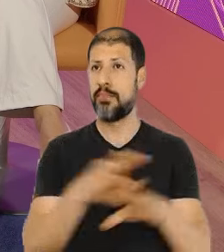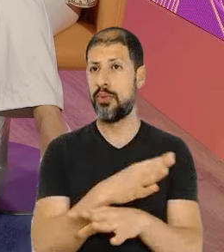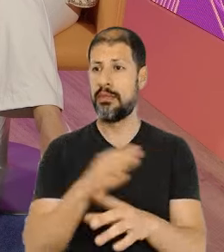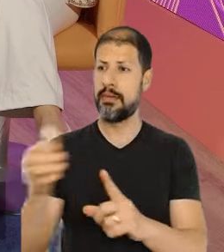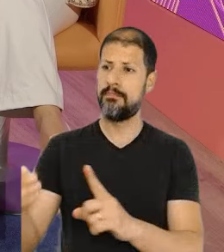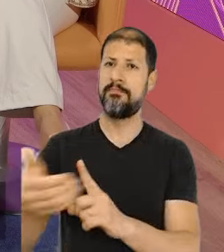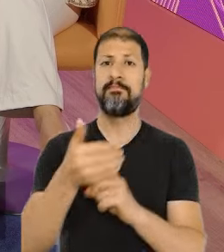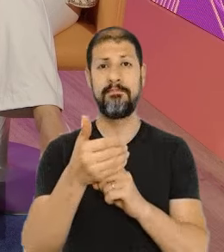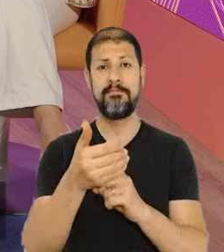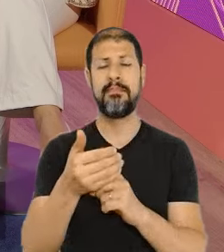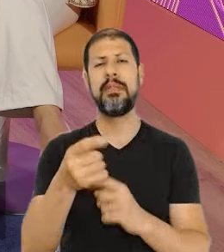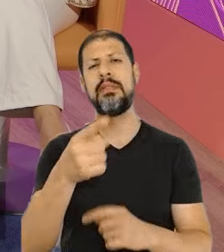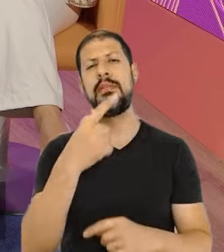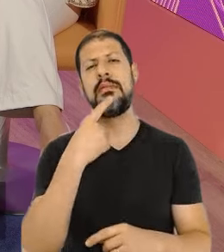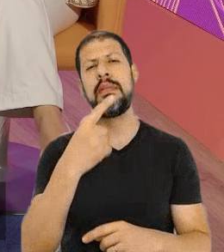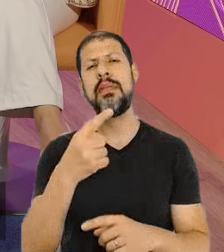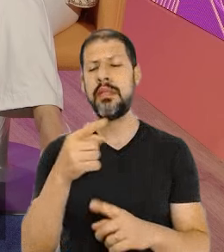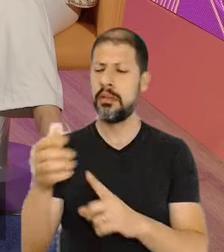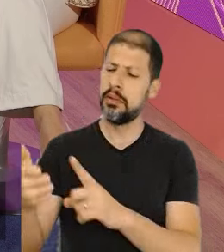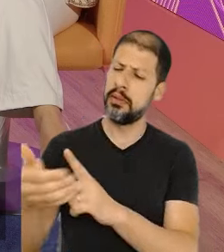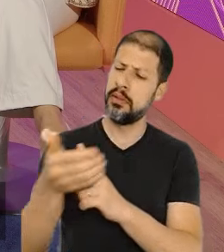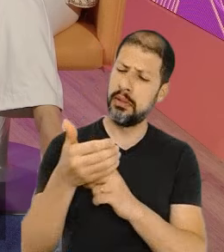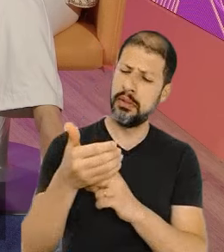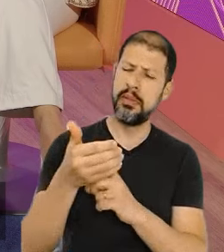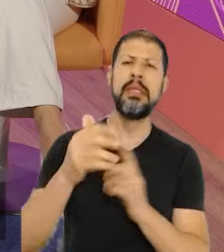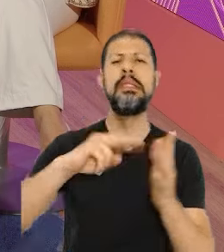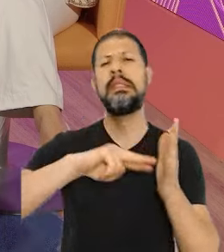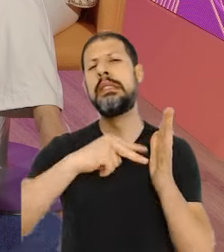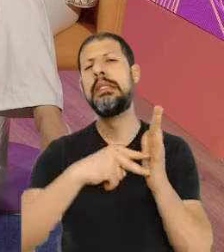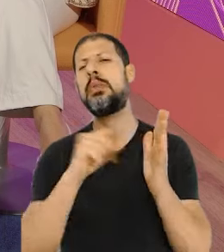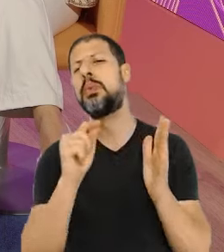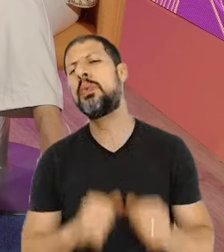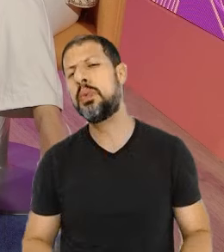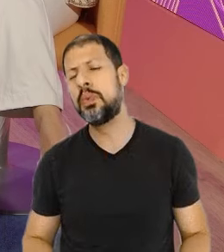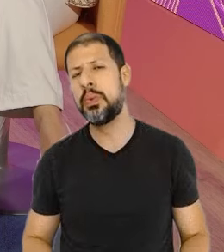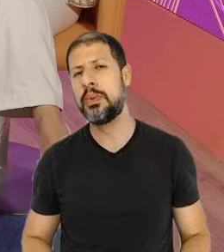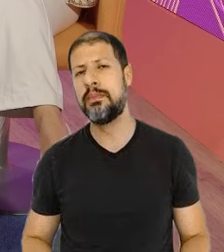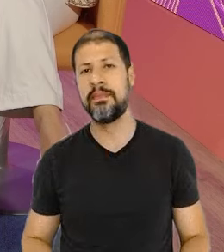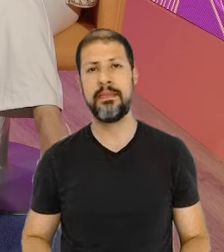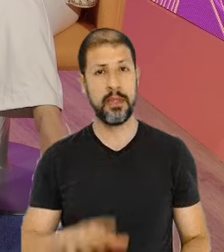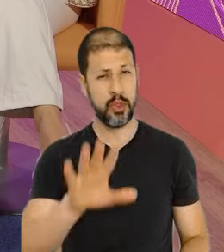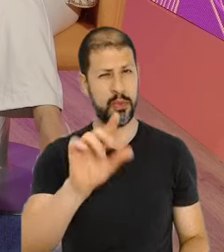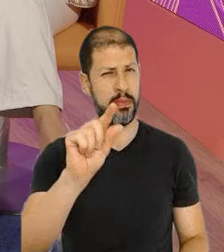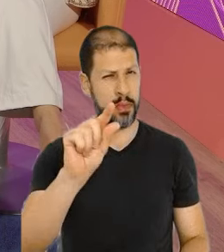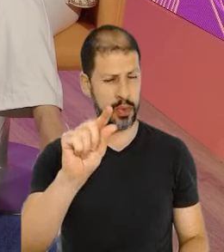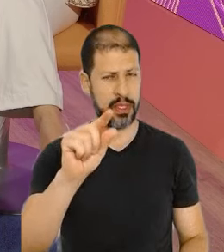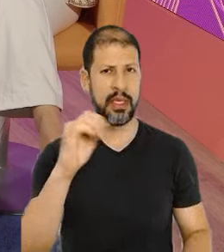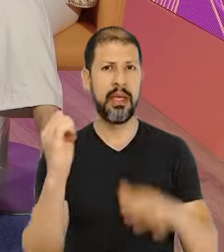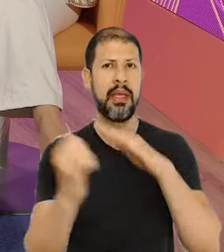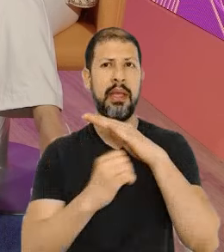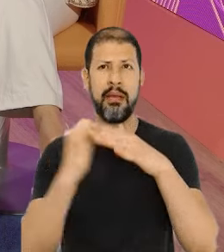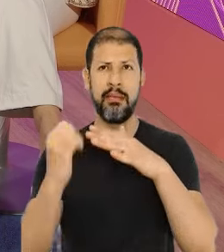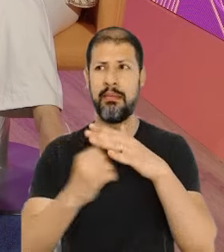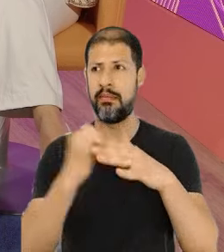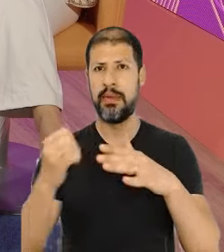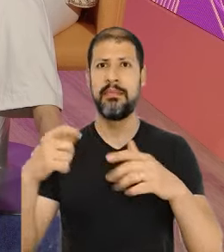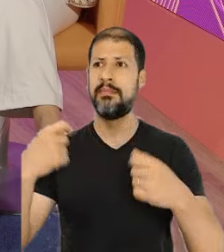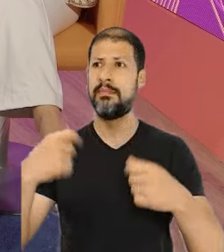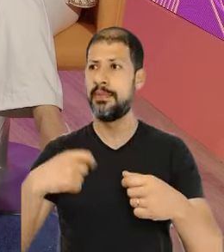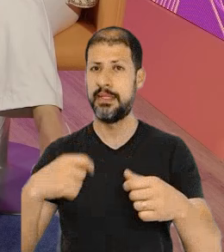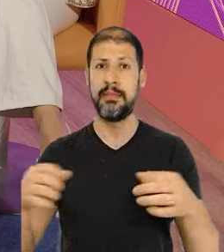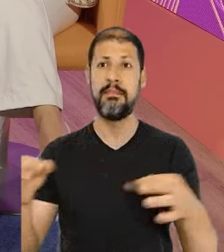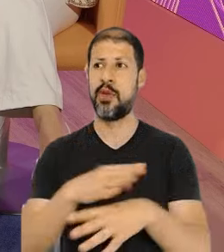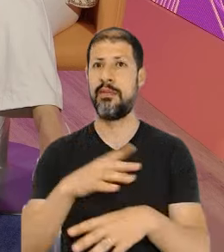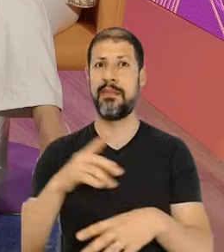colher e o que você diz Com relação a essa preparação Infelizmente são pouquíssimas empresas que estão prontas para isso né